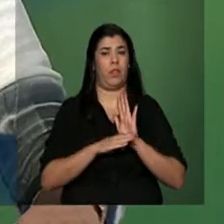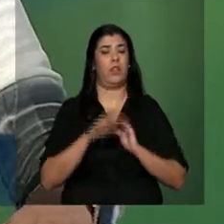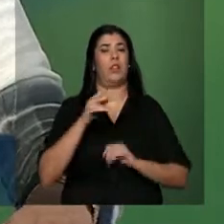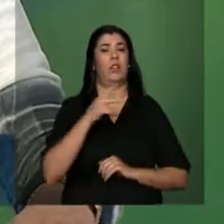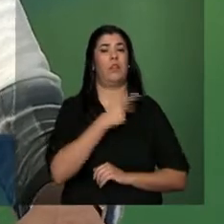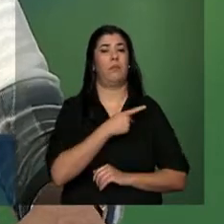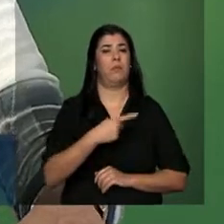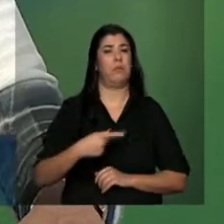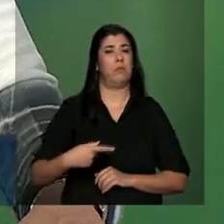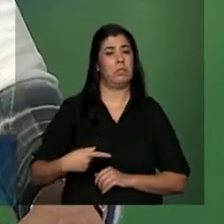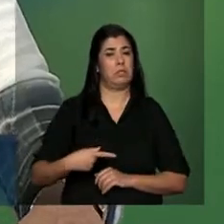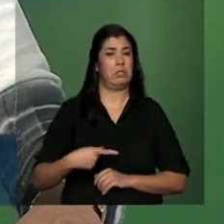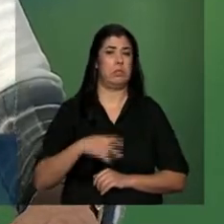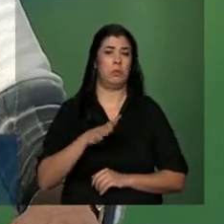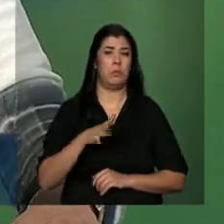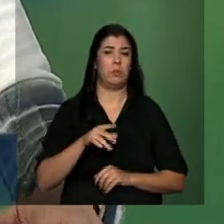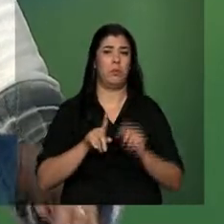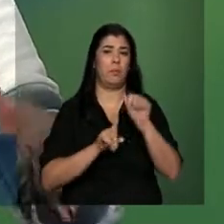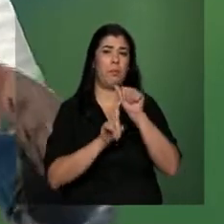lançar, talvez, no mês de junho,